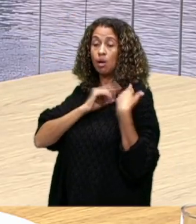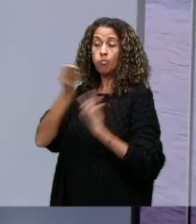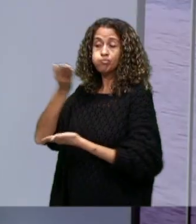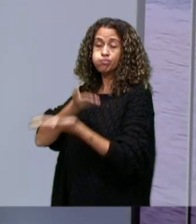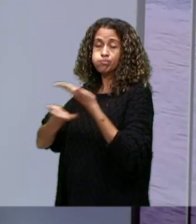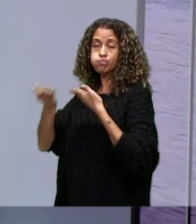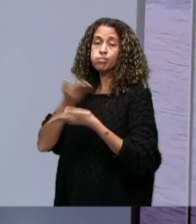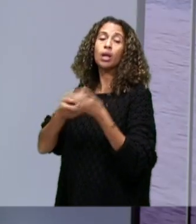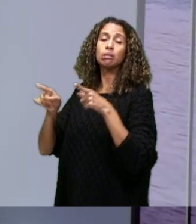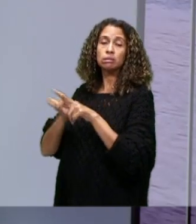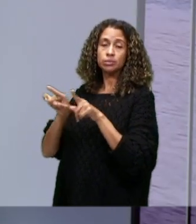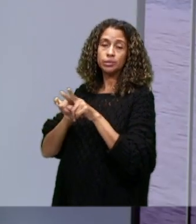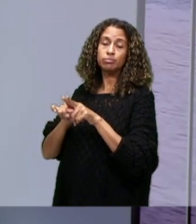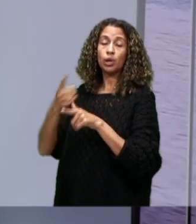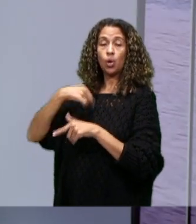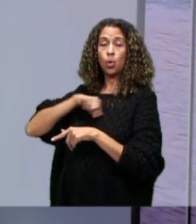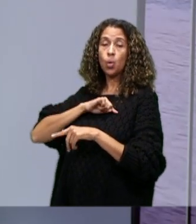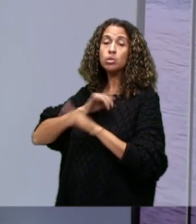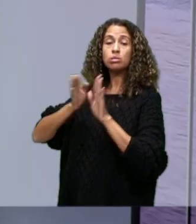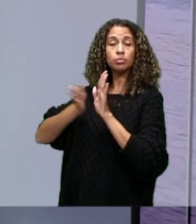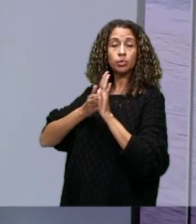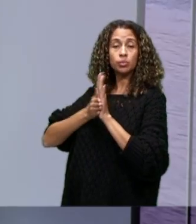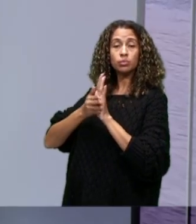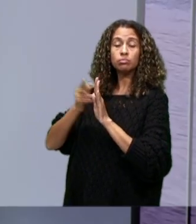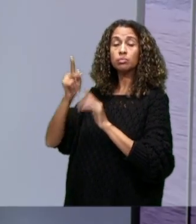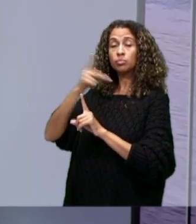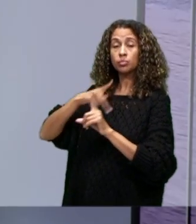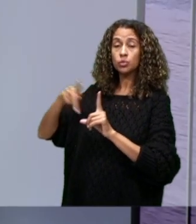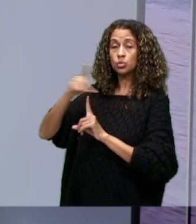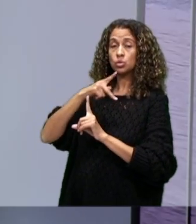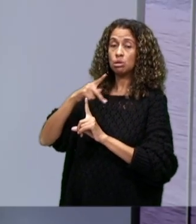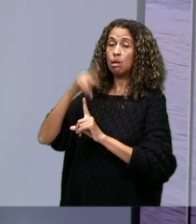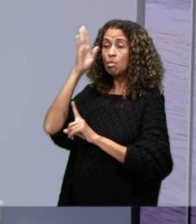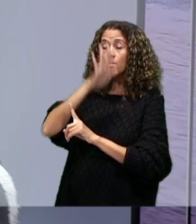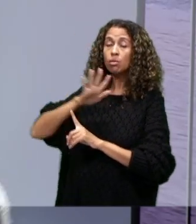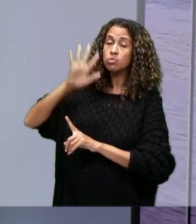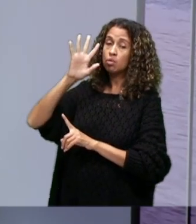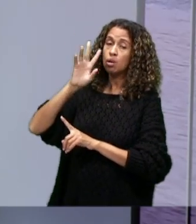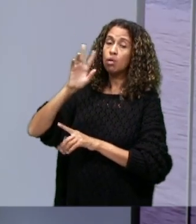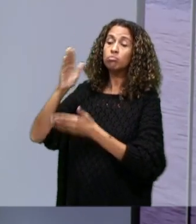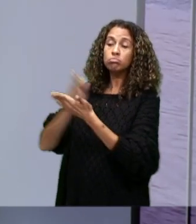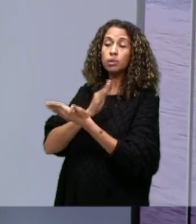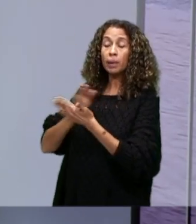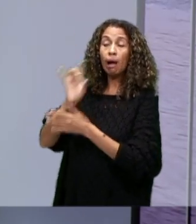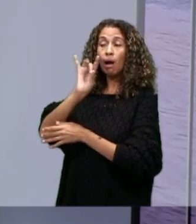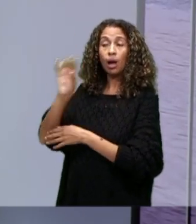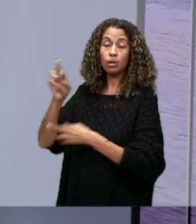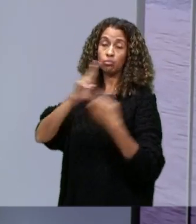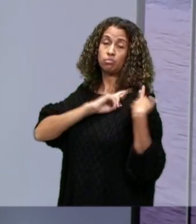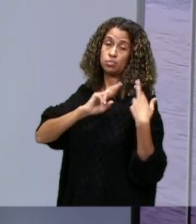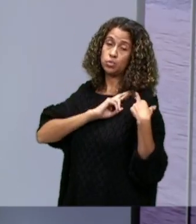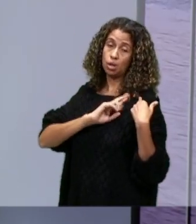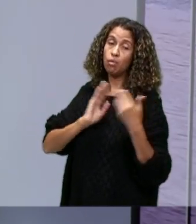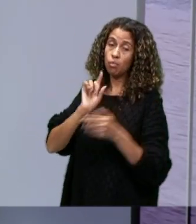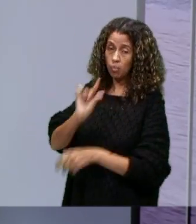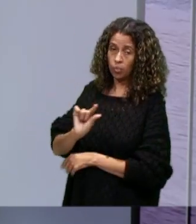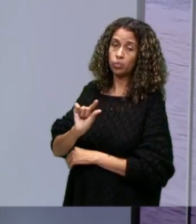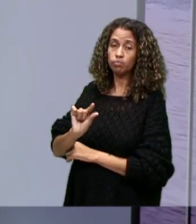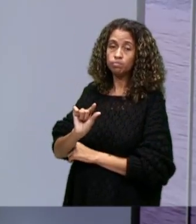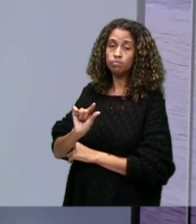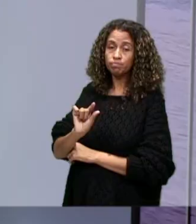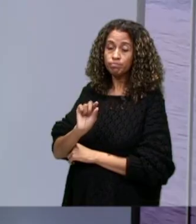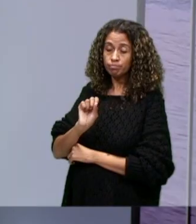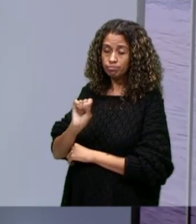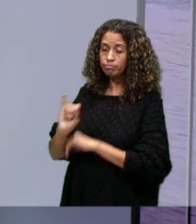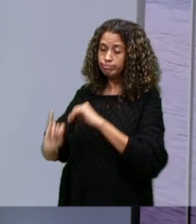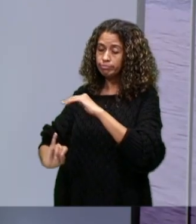uma das prerrogativas da própria Política Nacional de Resíduos Sólidos, né? Cada um tem que fazer a sua parte. Então, quando a gente tem uma